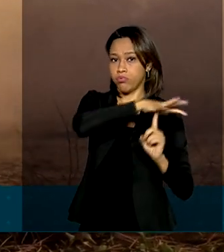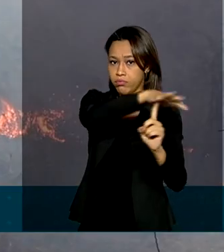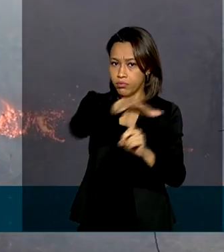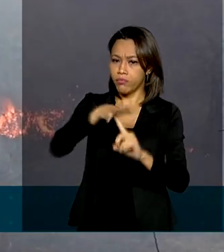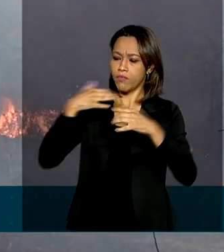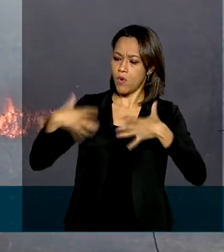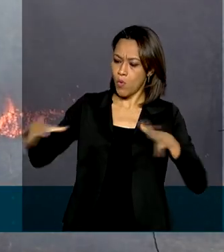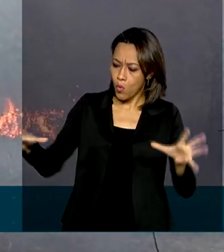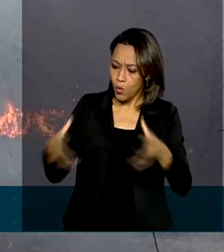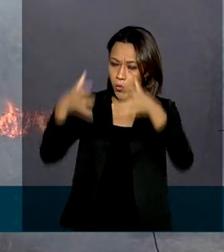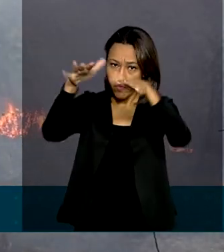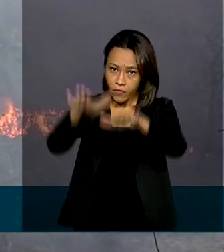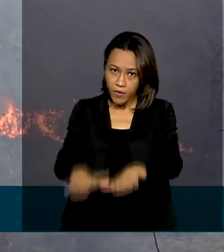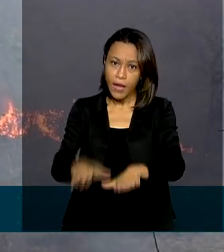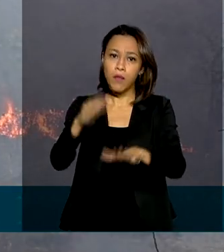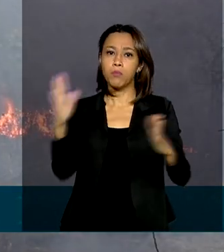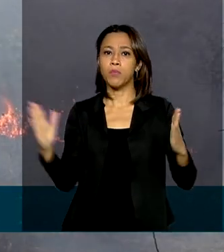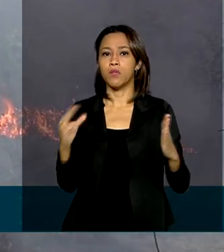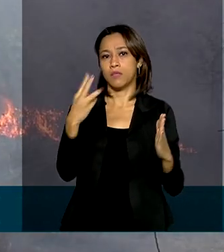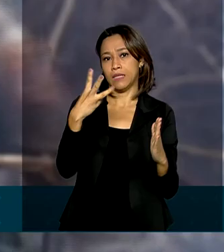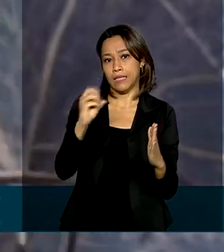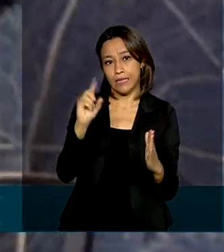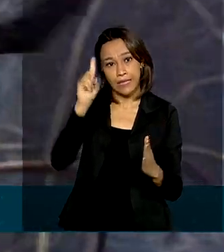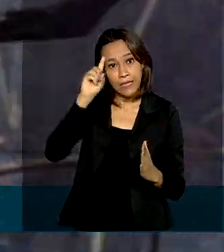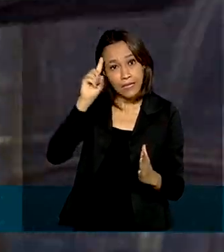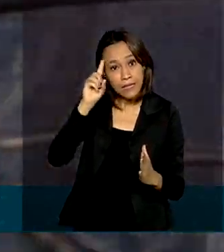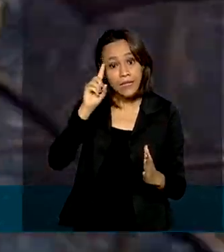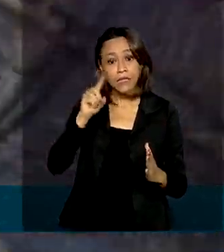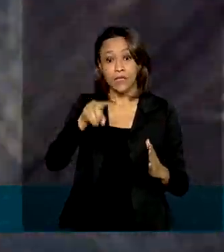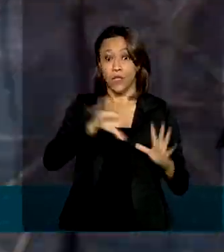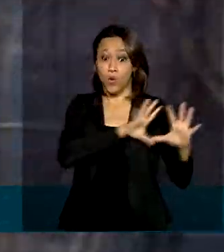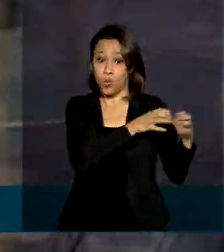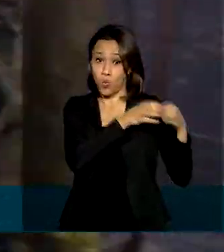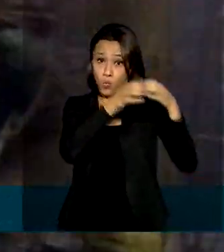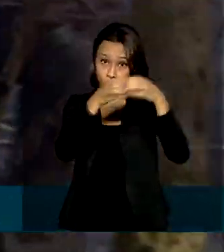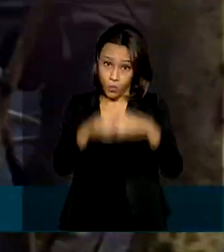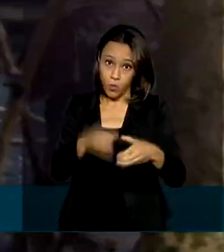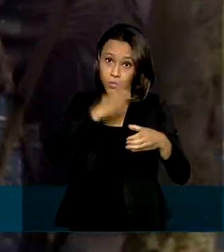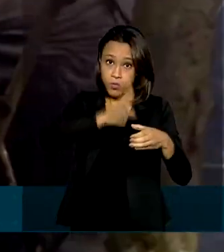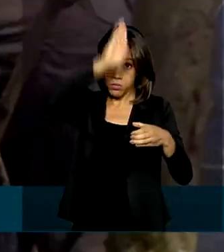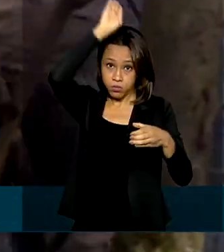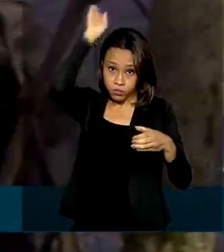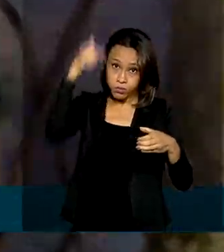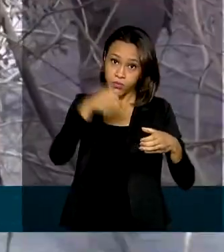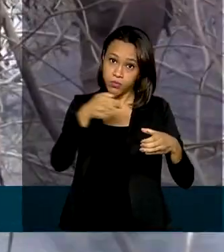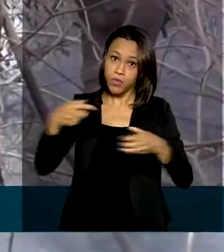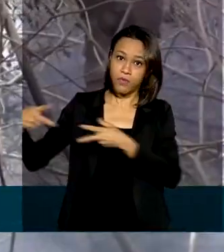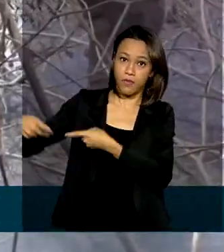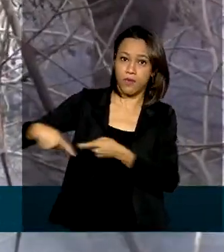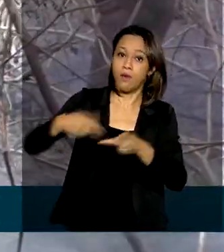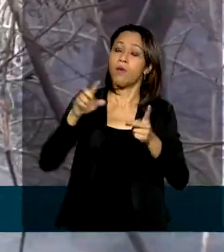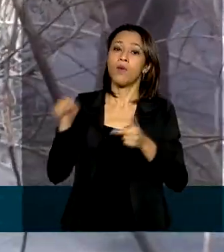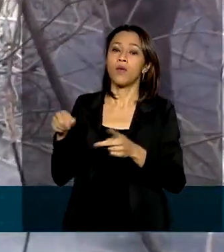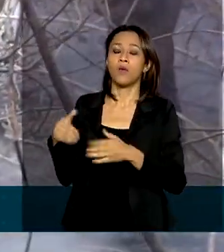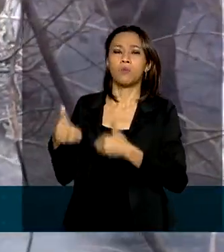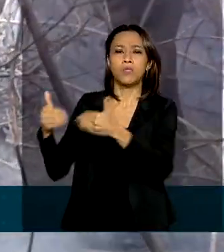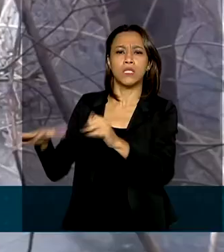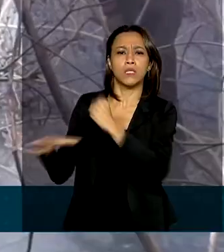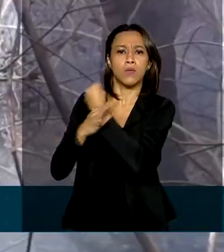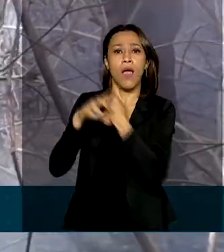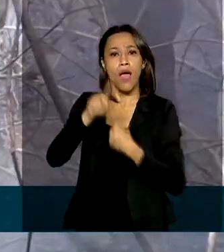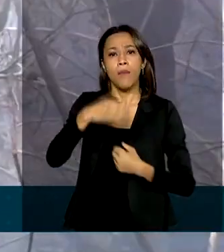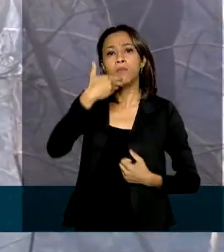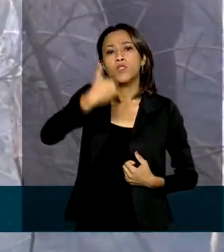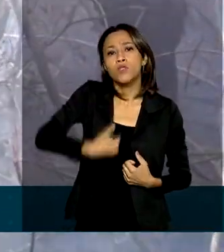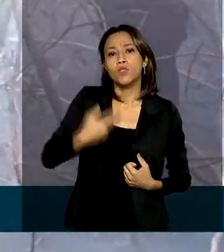estado por 30 dias mais o prazo poderá ser prorrogado o envio dos Bombeiros pelo Ministério da Justiça e Segurança Pública atende a um